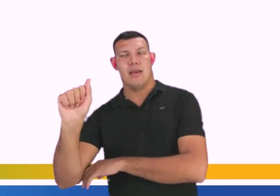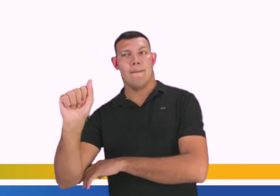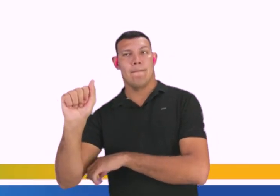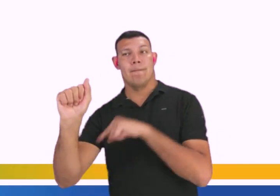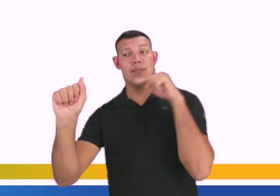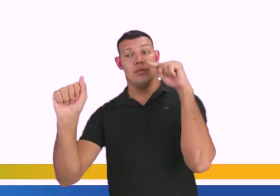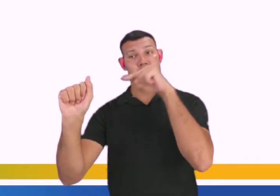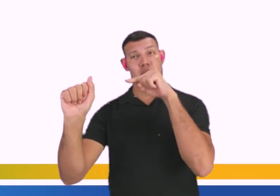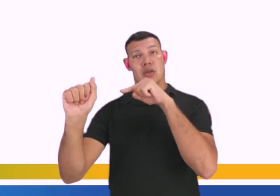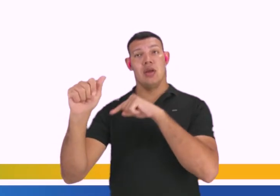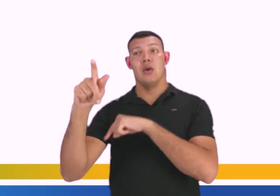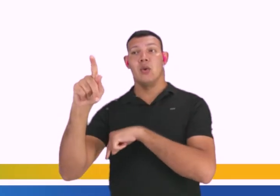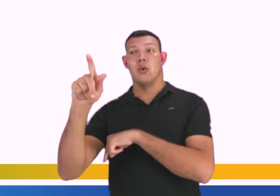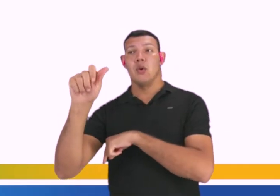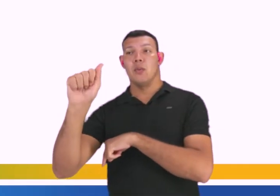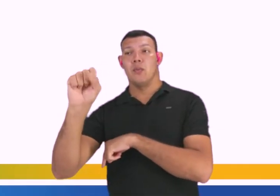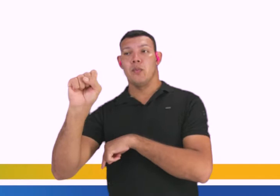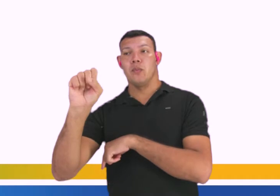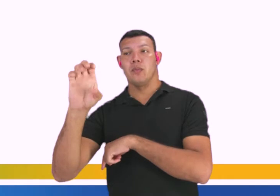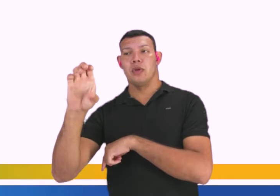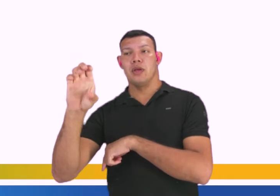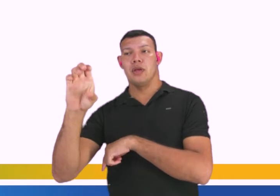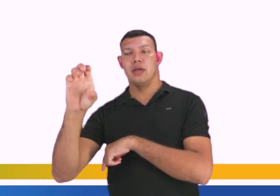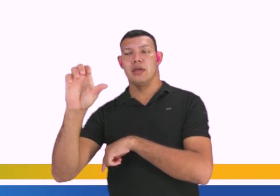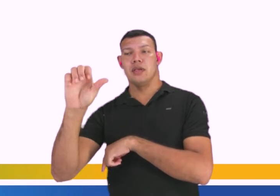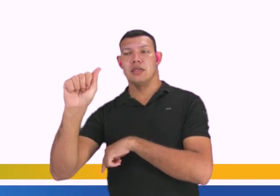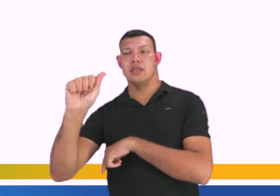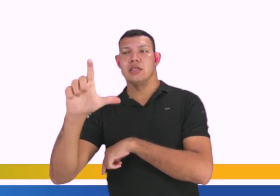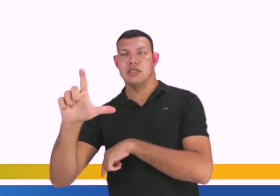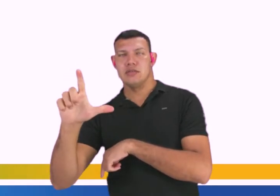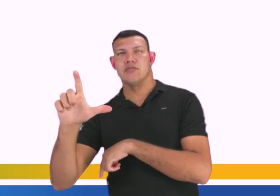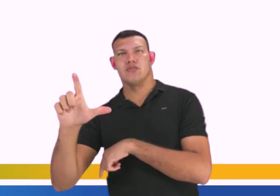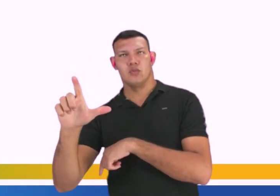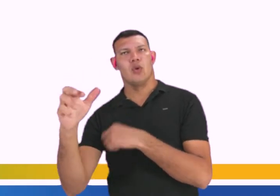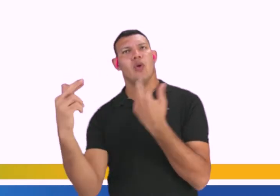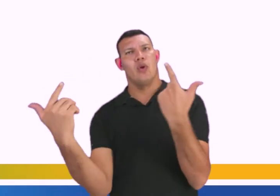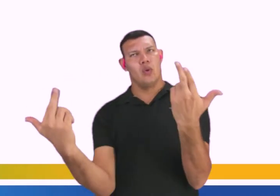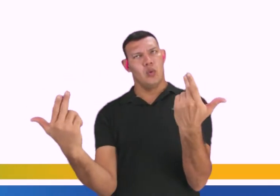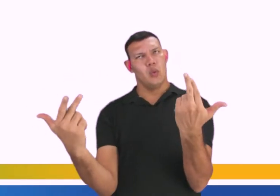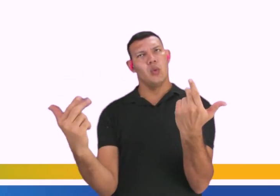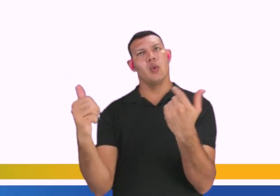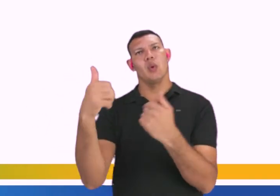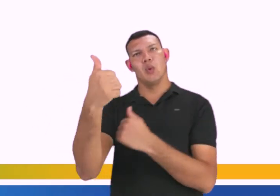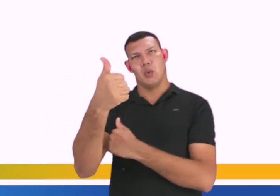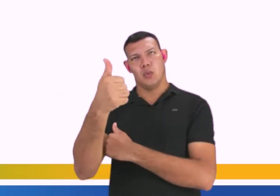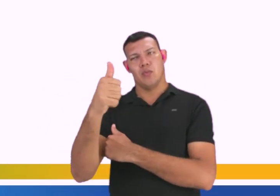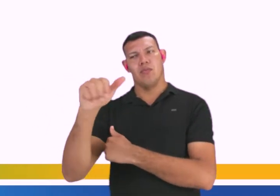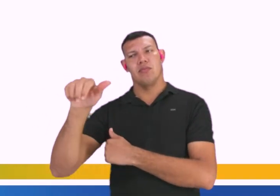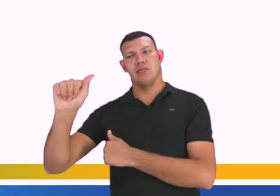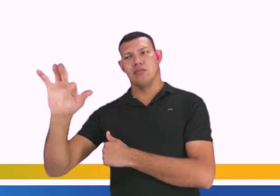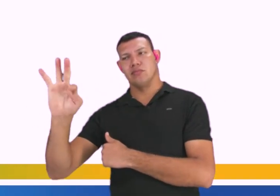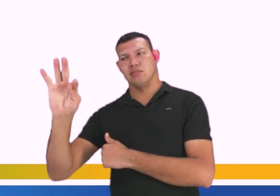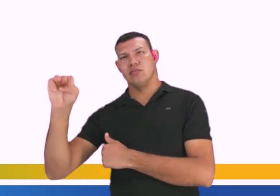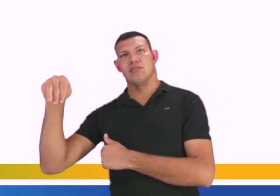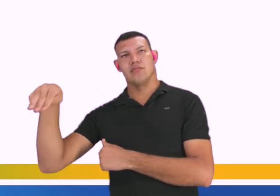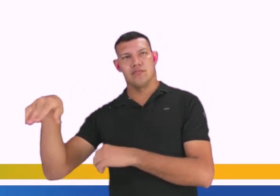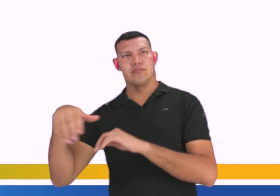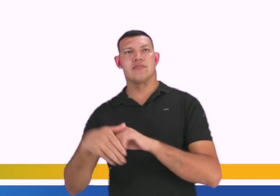dizer a mesma coisa que 1 atm. Inclusive, a pressão, ela pode ser dada em milímetro de